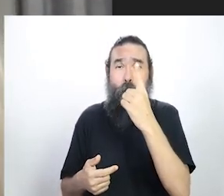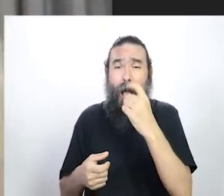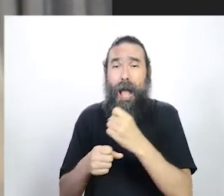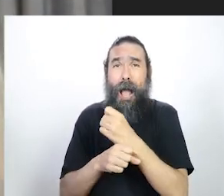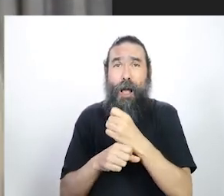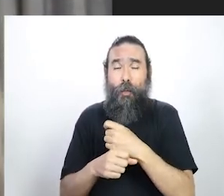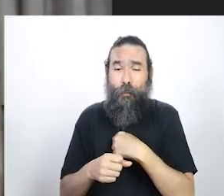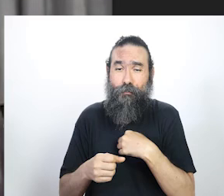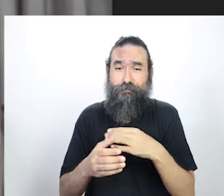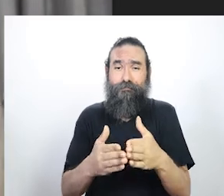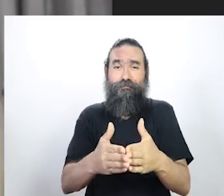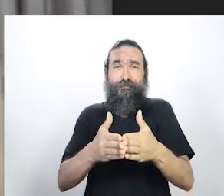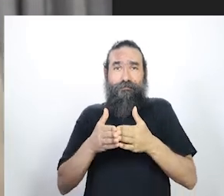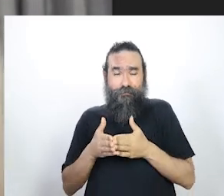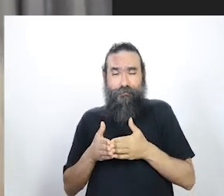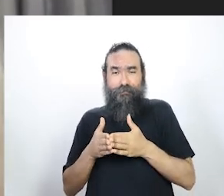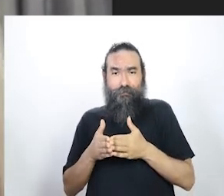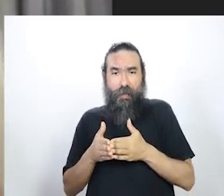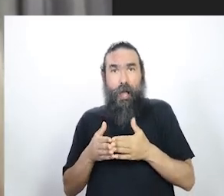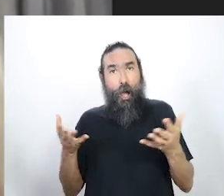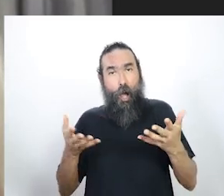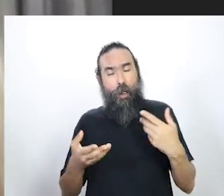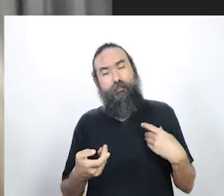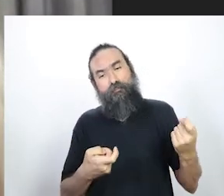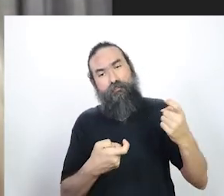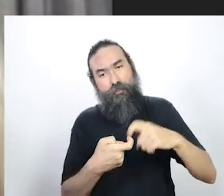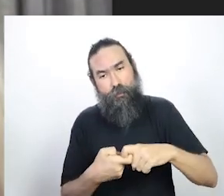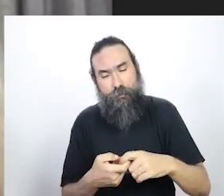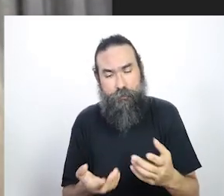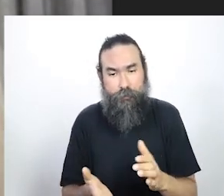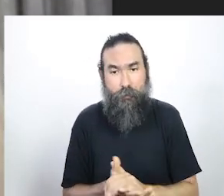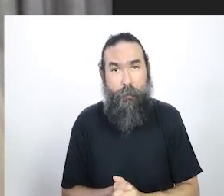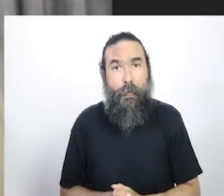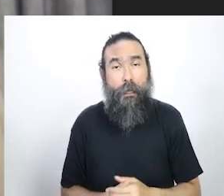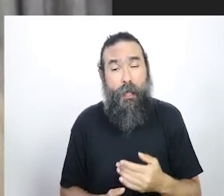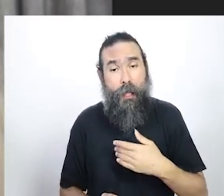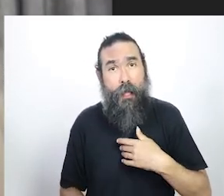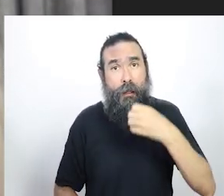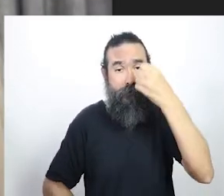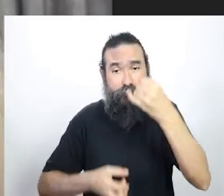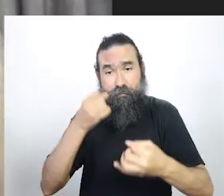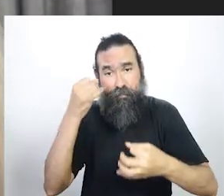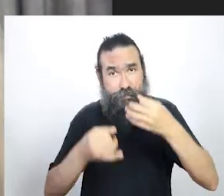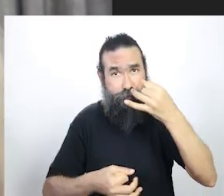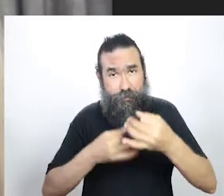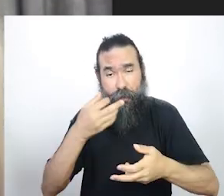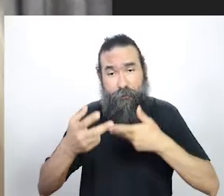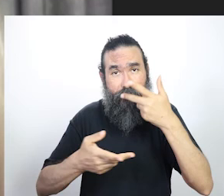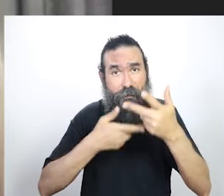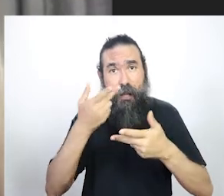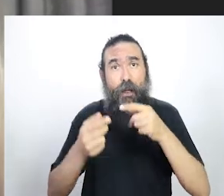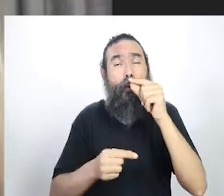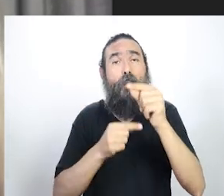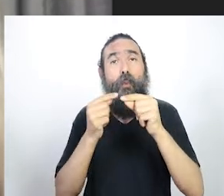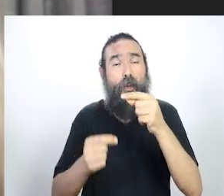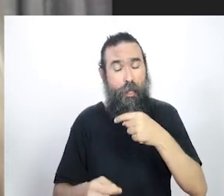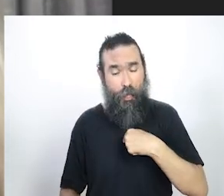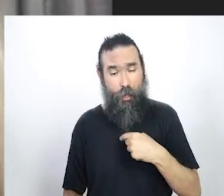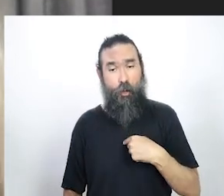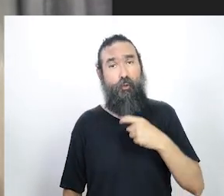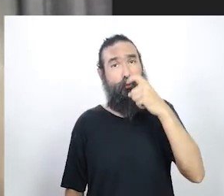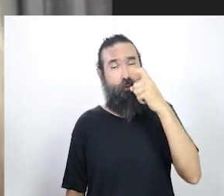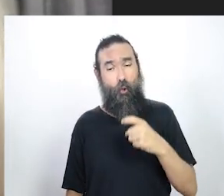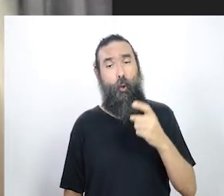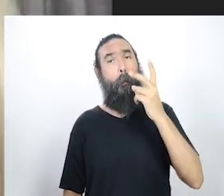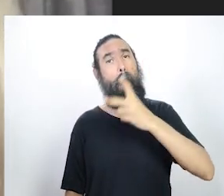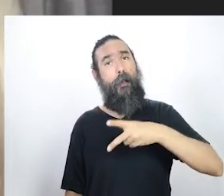ano e meio, quando eu me afastei por licença. Então, assim, meu lugar de fala é o lugar de fala